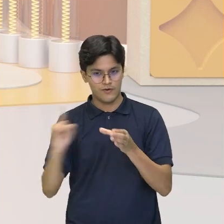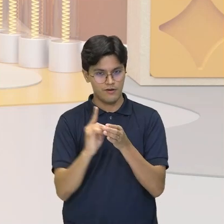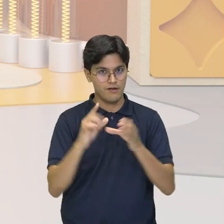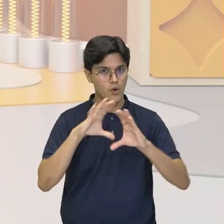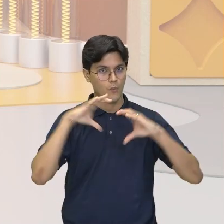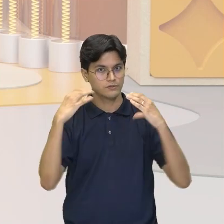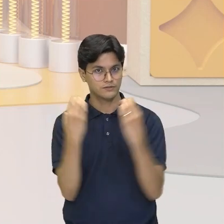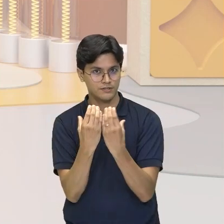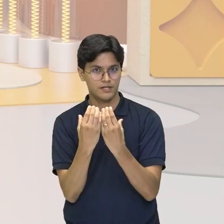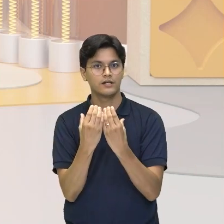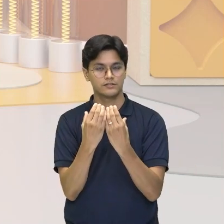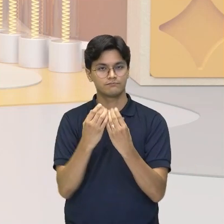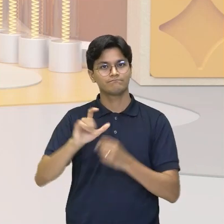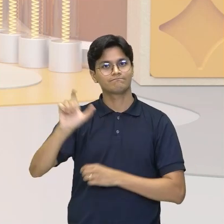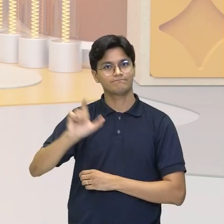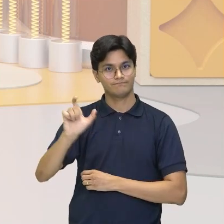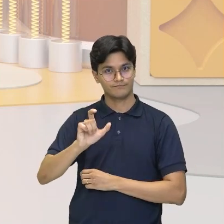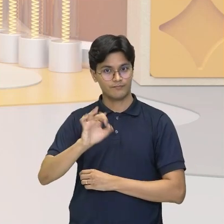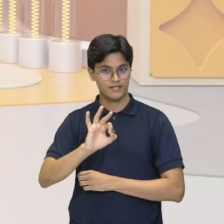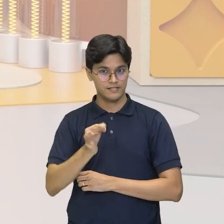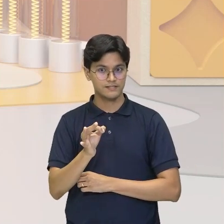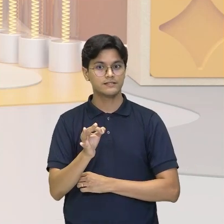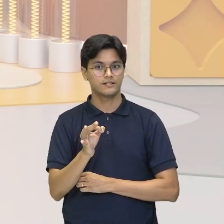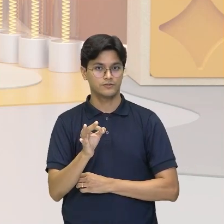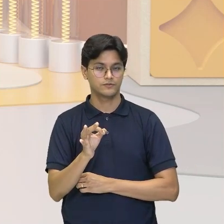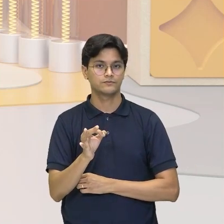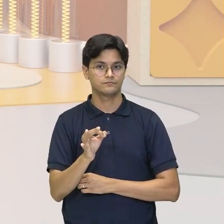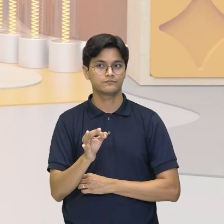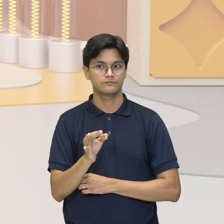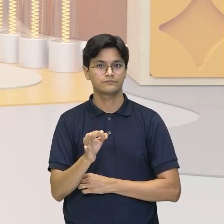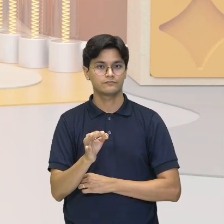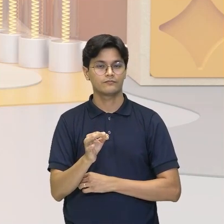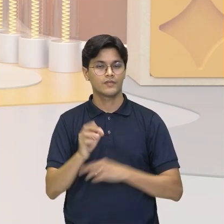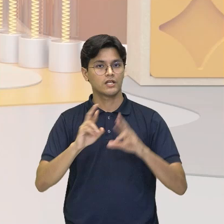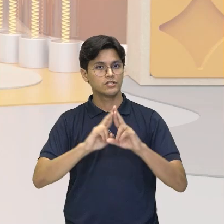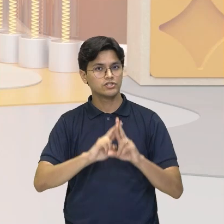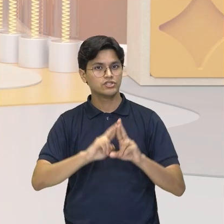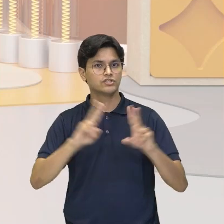islâmica. Isso não acontecia em relação à